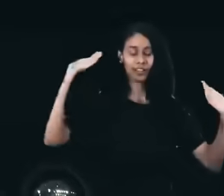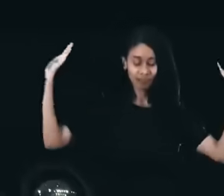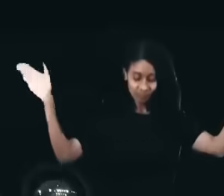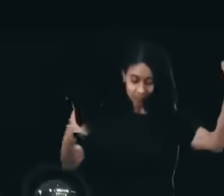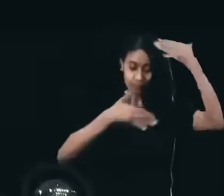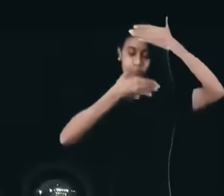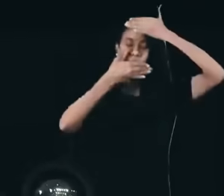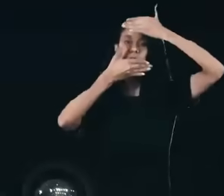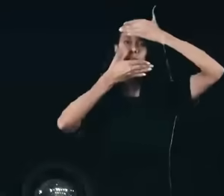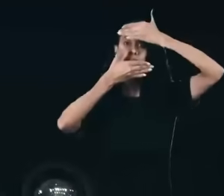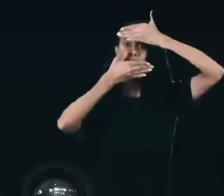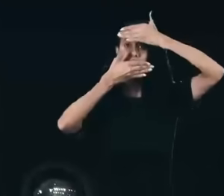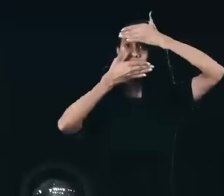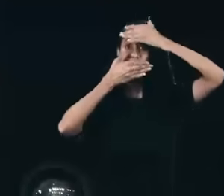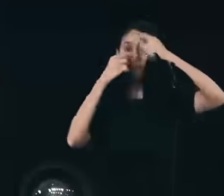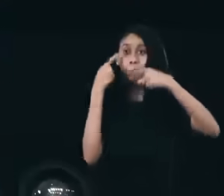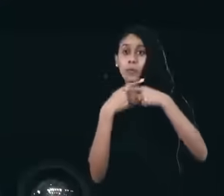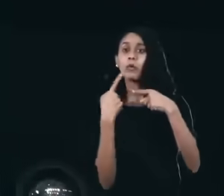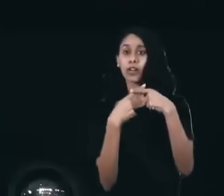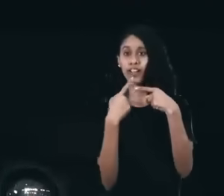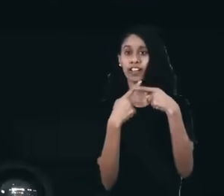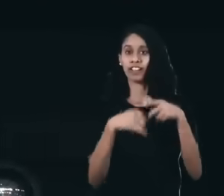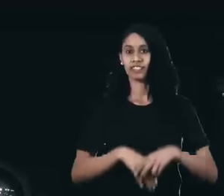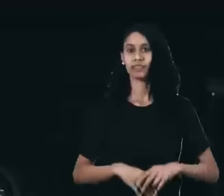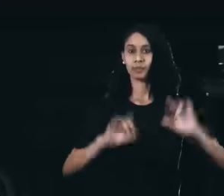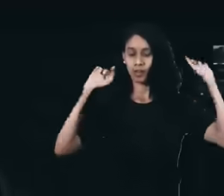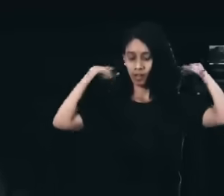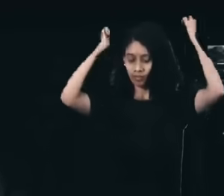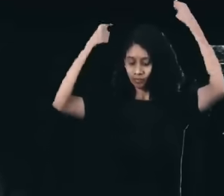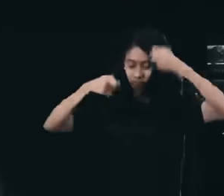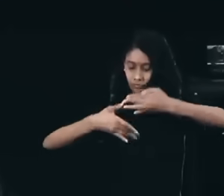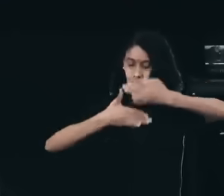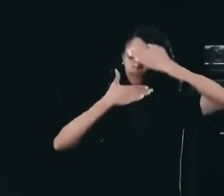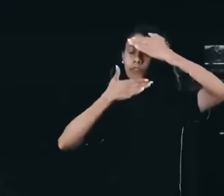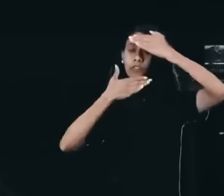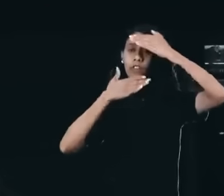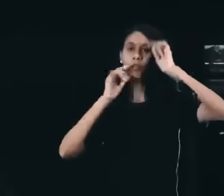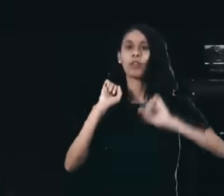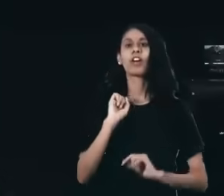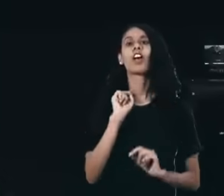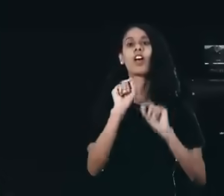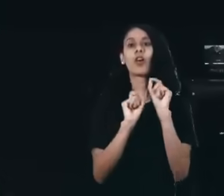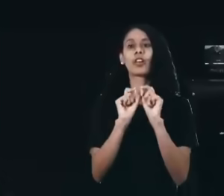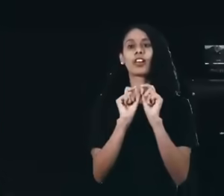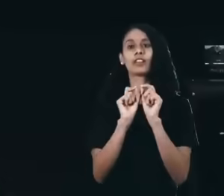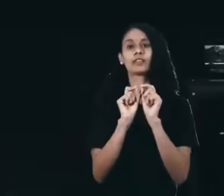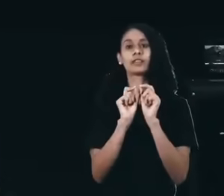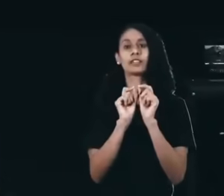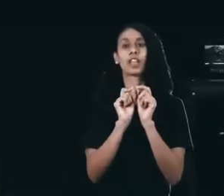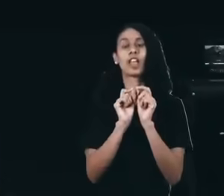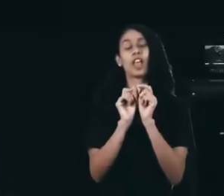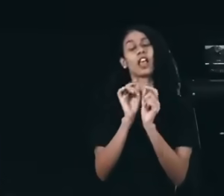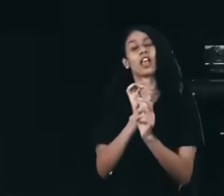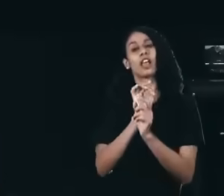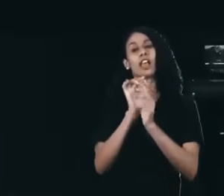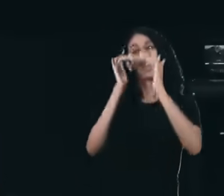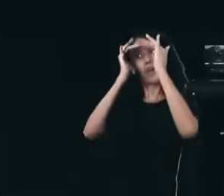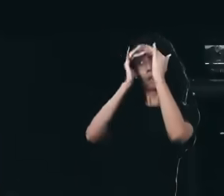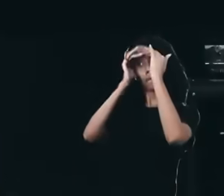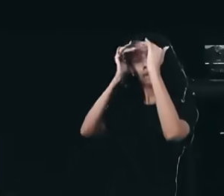véu. Por quê? O véu é a figura do temor, da obediência.